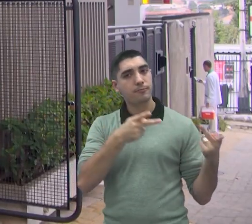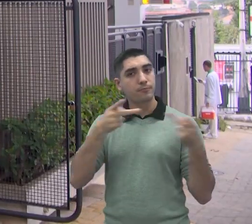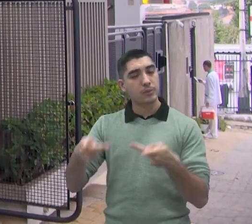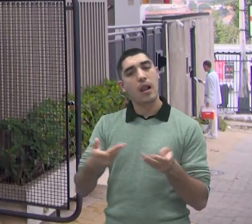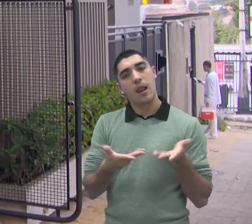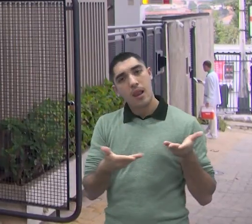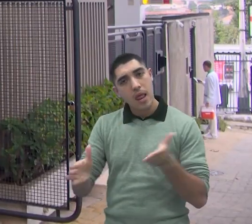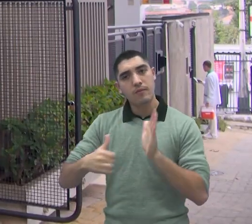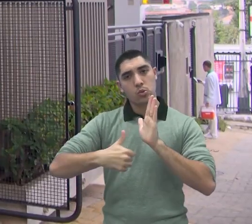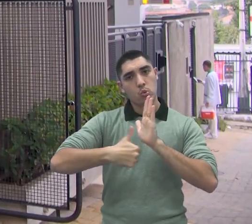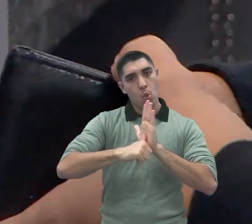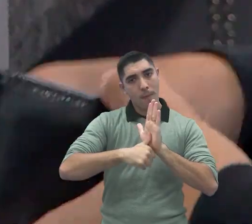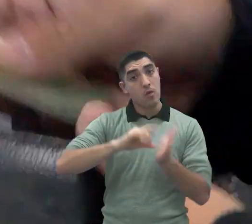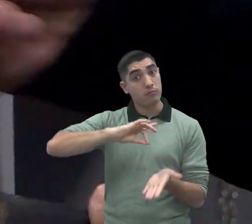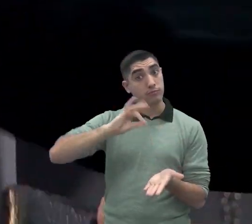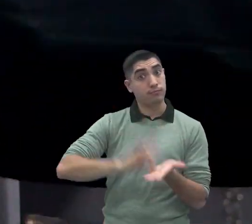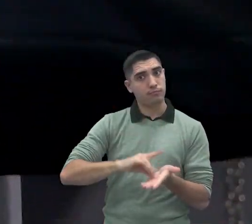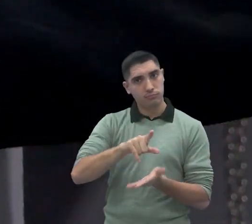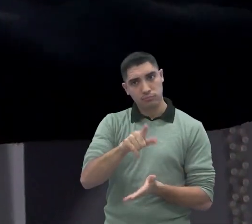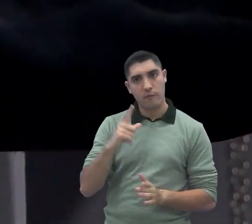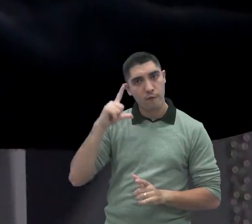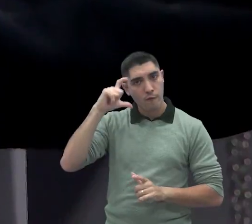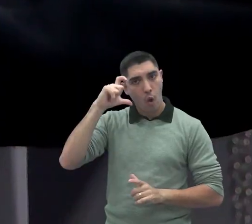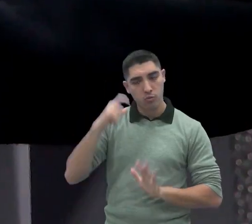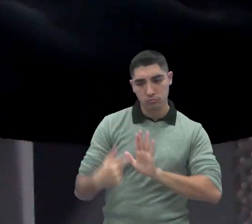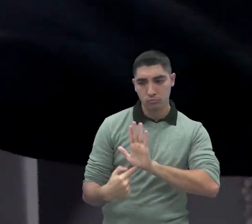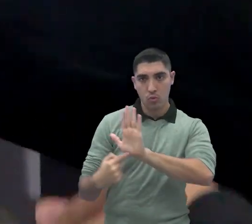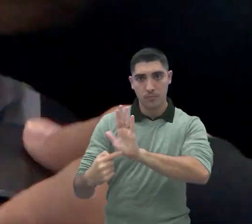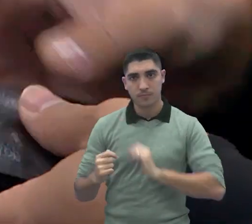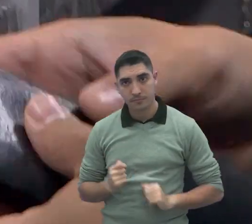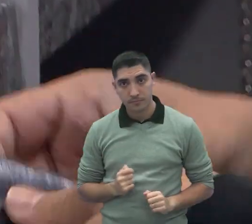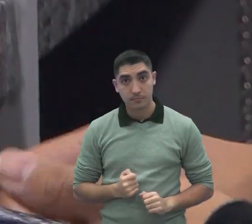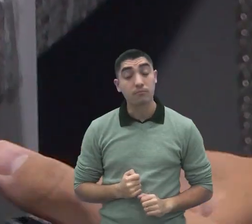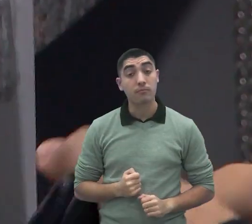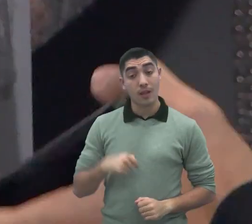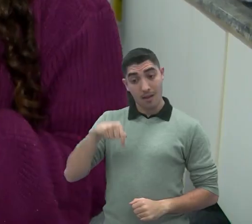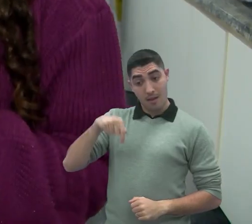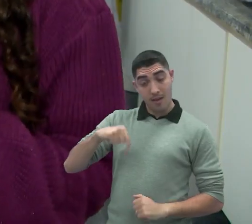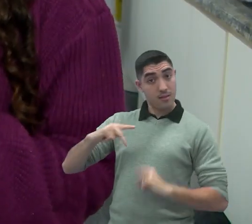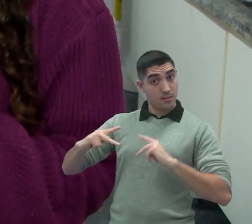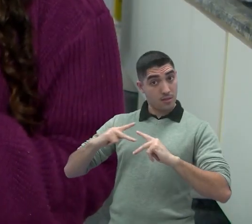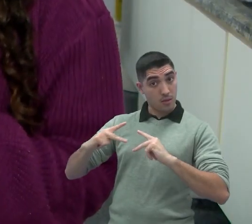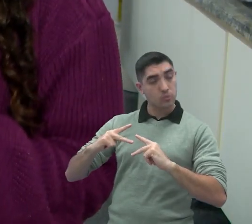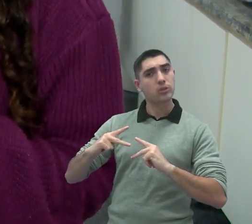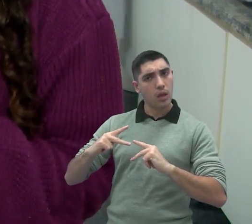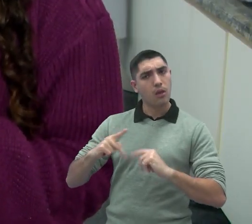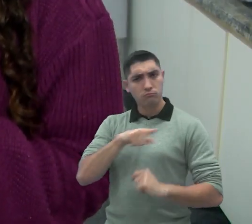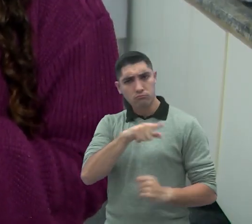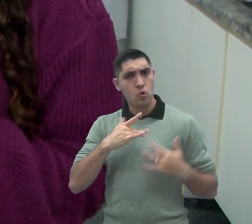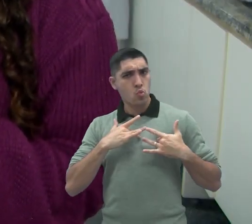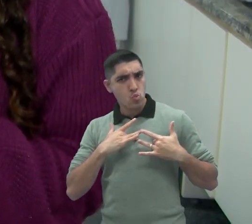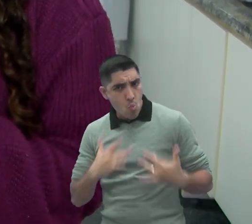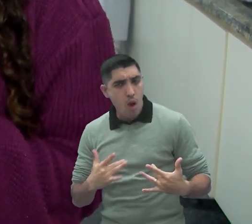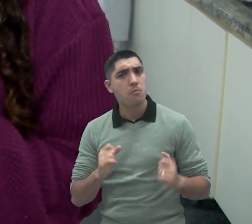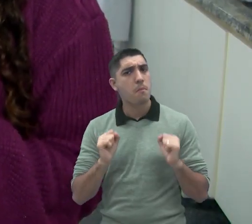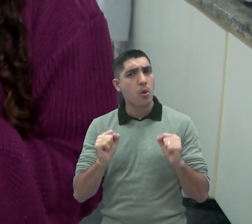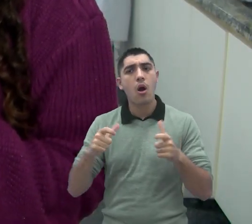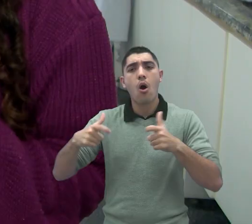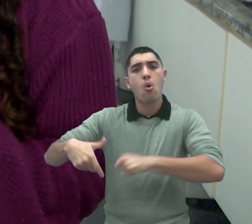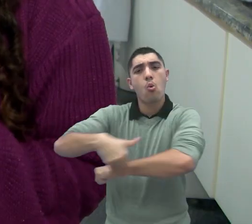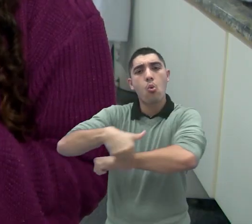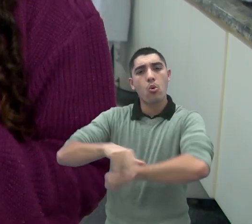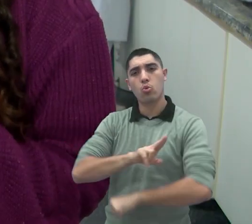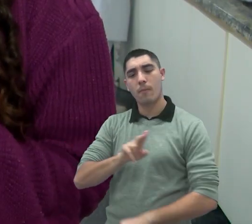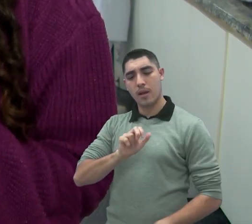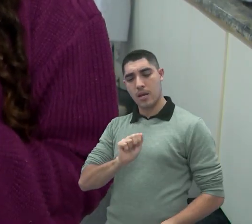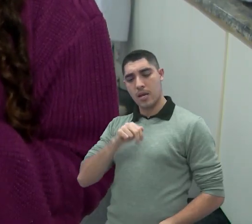ao Hemocentro portando documento oficial de identidade com foto. Aqui em São José dos Campos, as doações podem